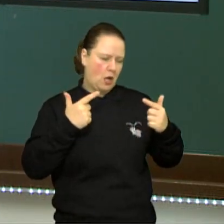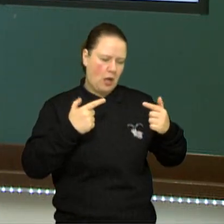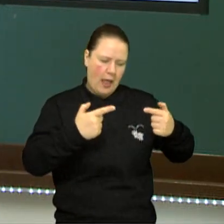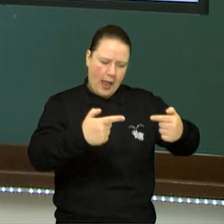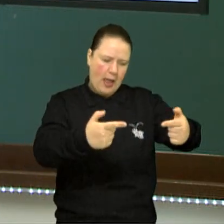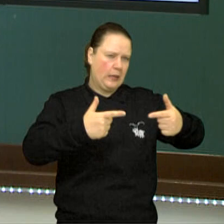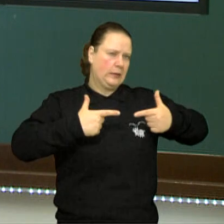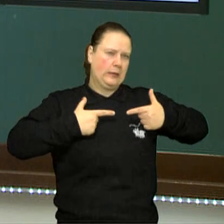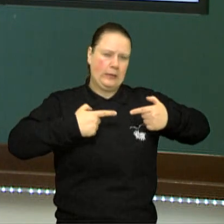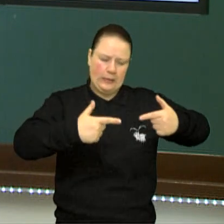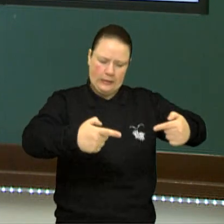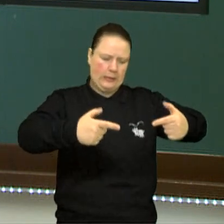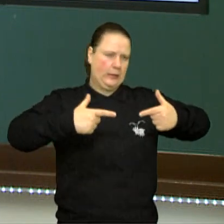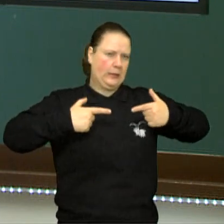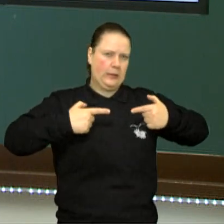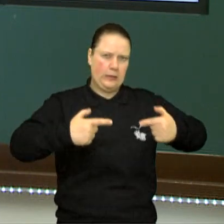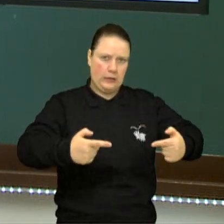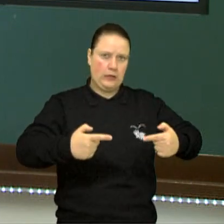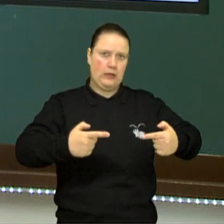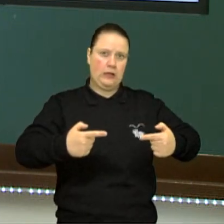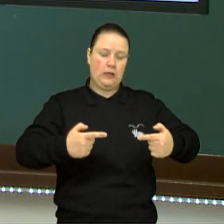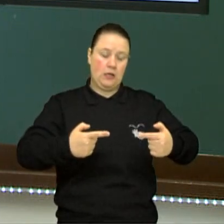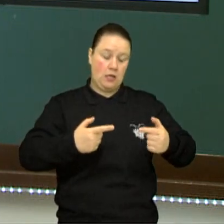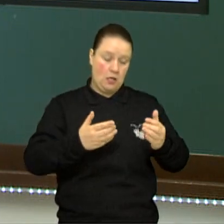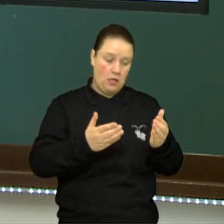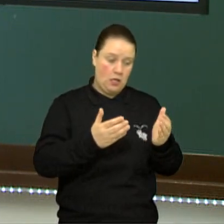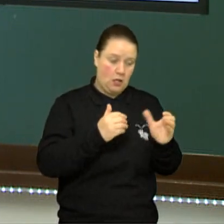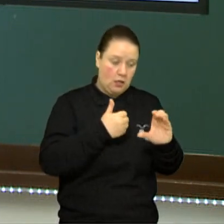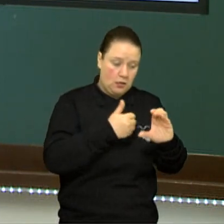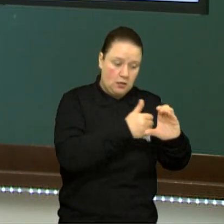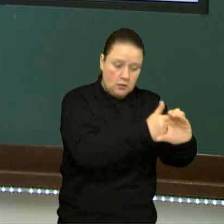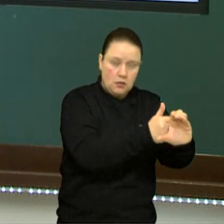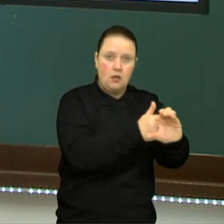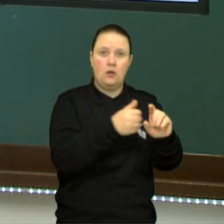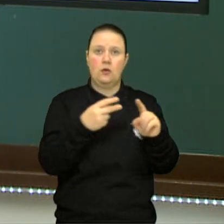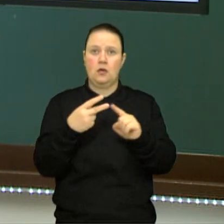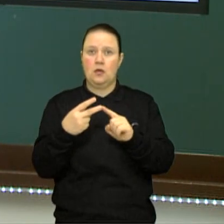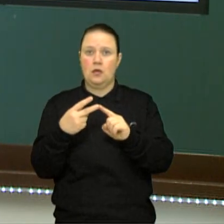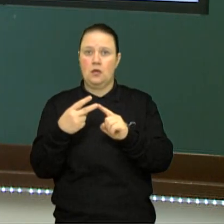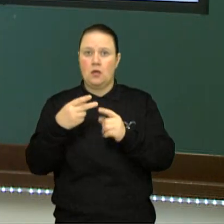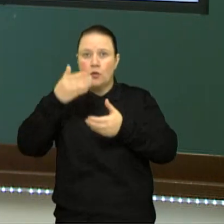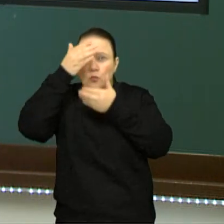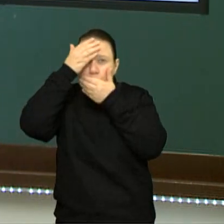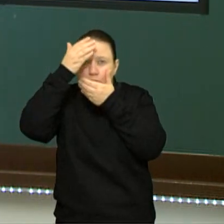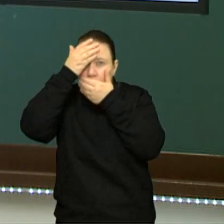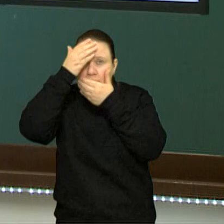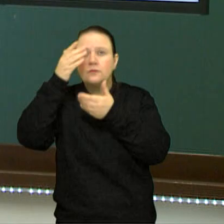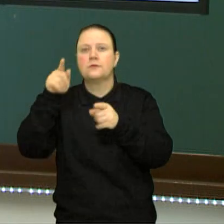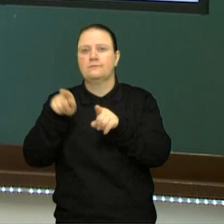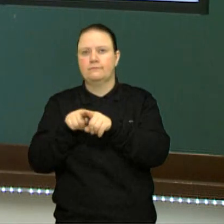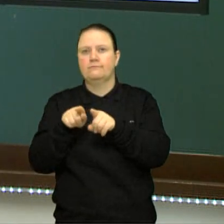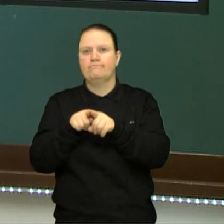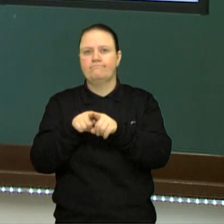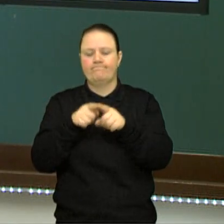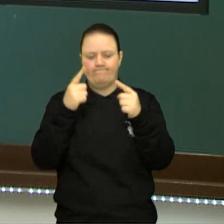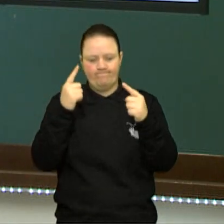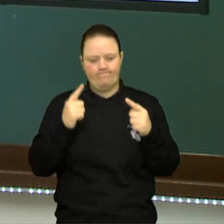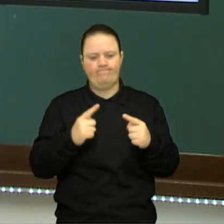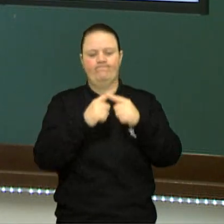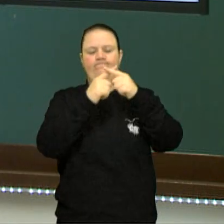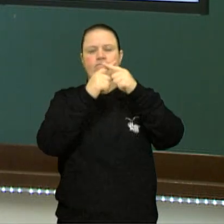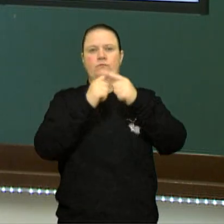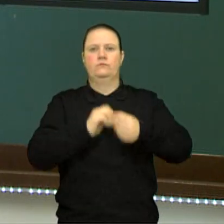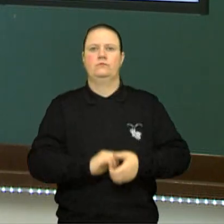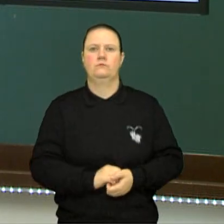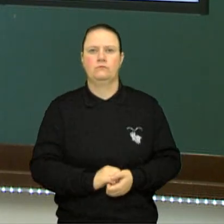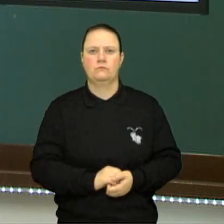Vai ter guerras entre cristão e muçulmano disputando a terra de Jerusalém, tá? E ali o califado omíada, que vai